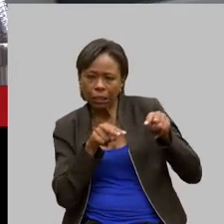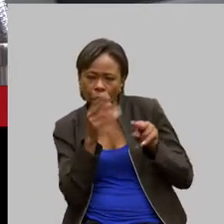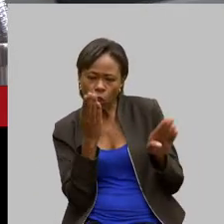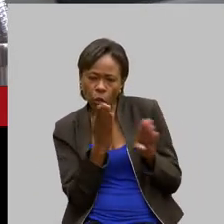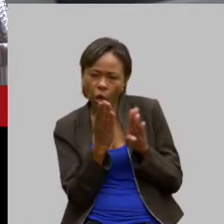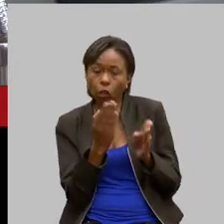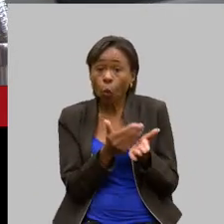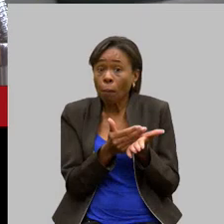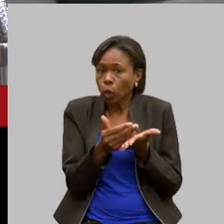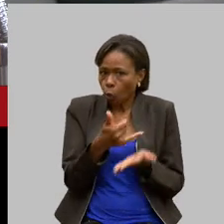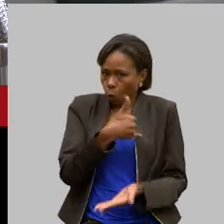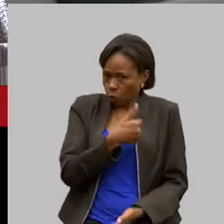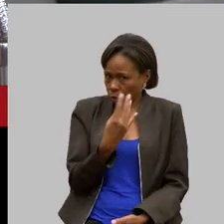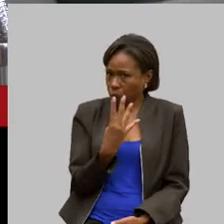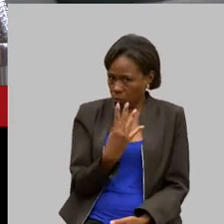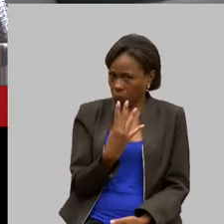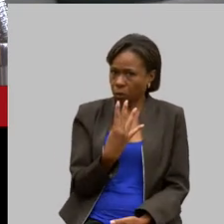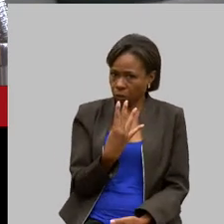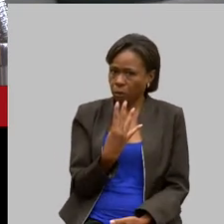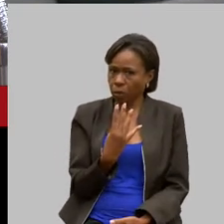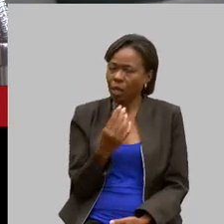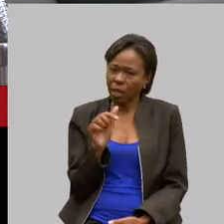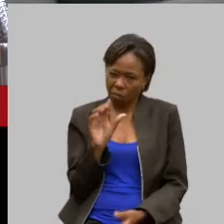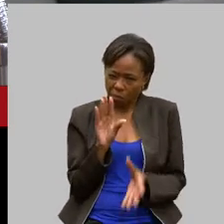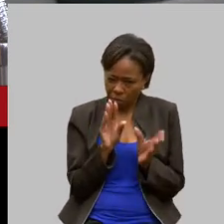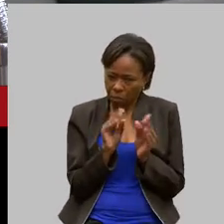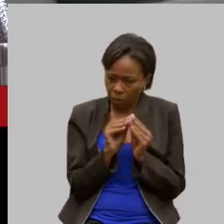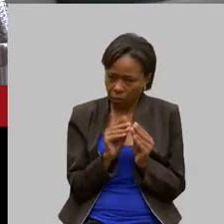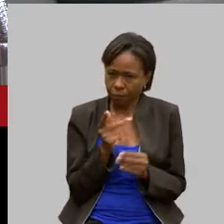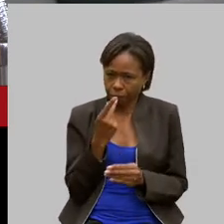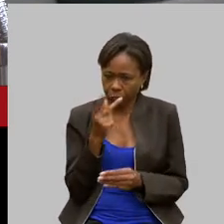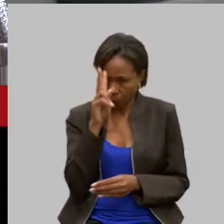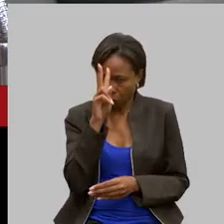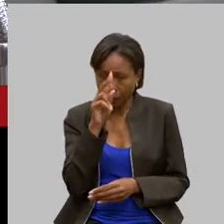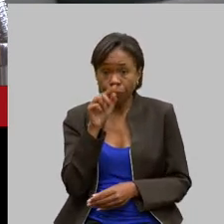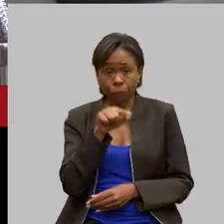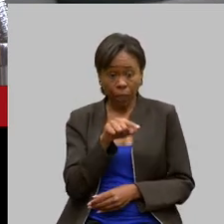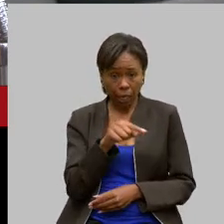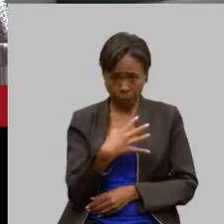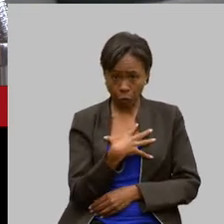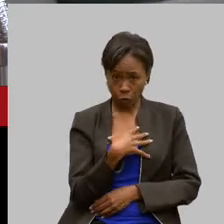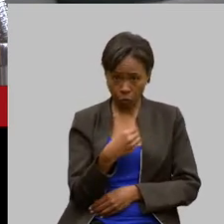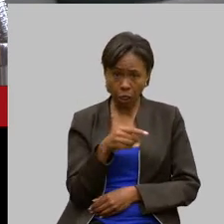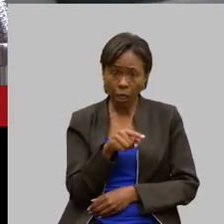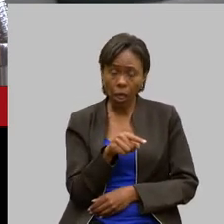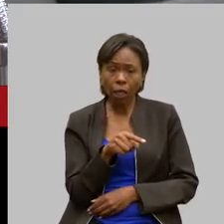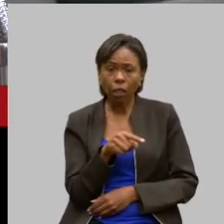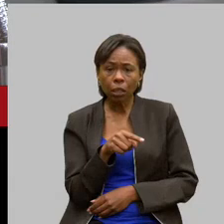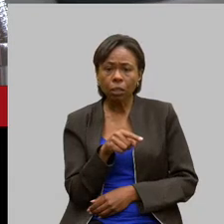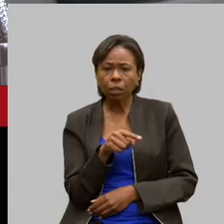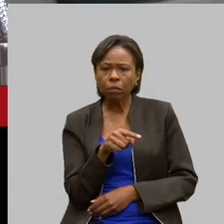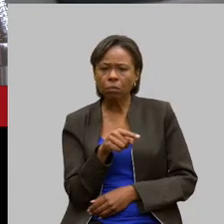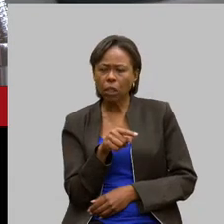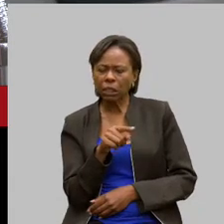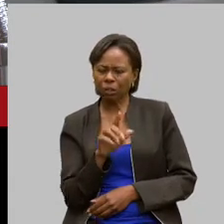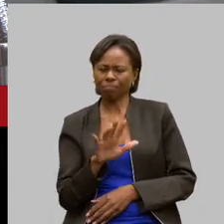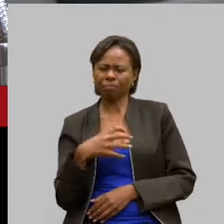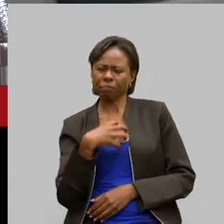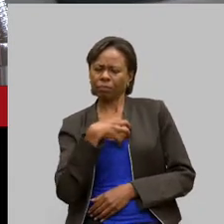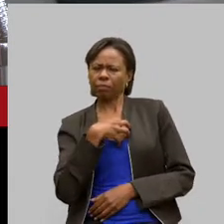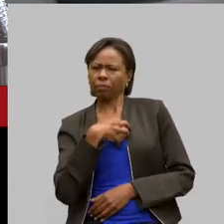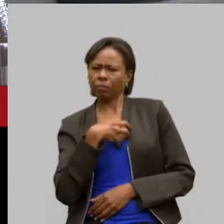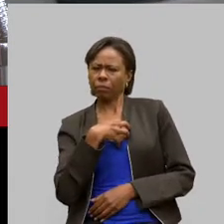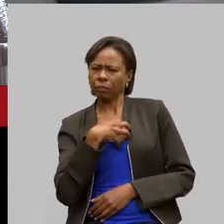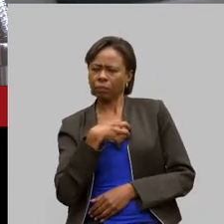anos queria contar assim né um um um breve o Ismael quando ele começou a ter os sintomas diagnósticos